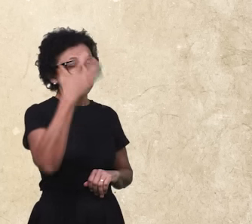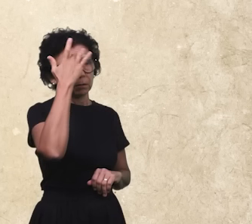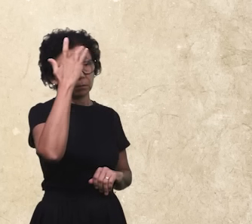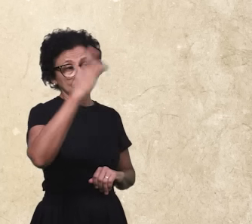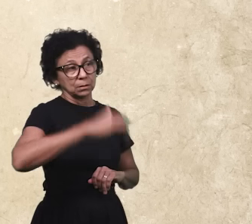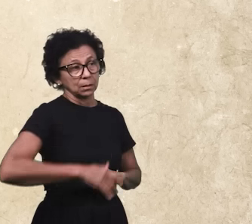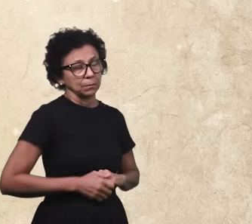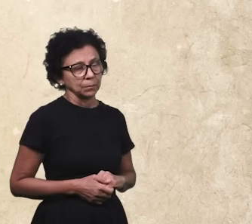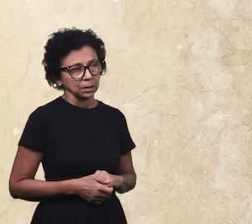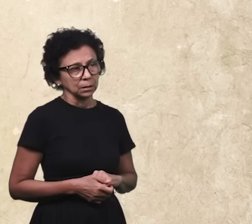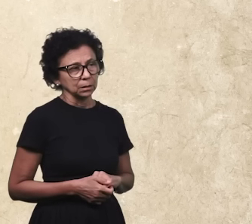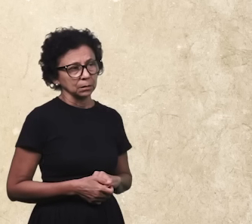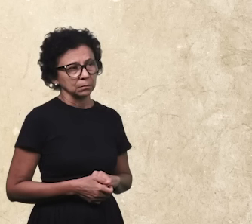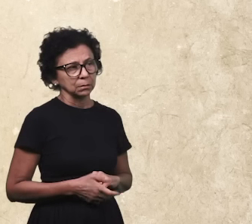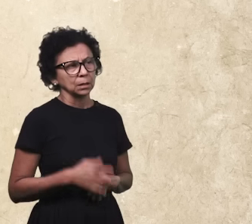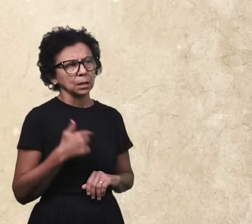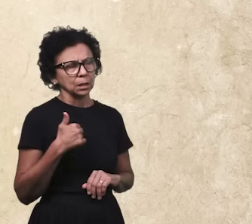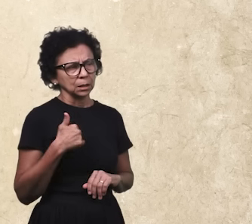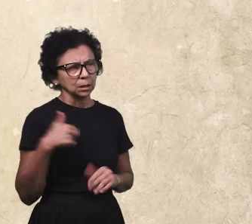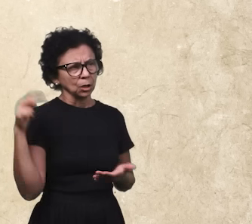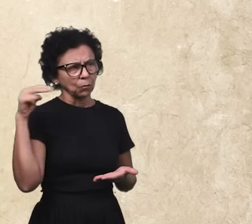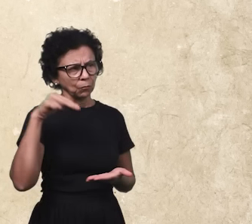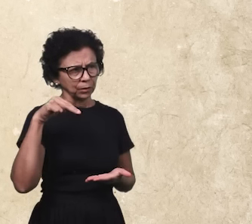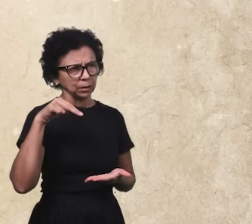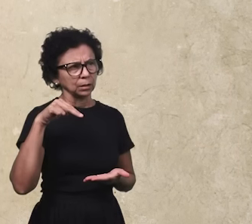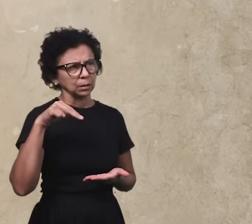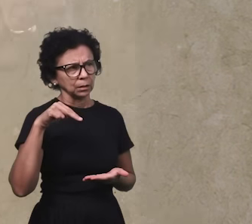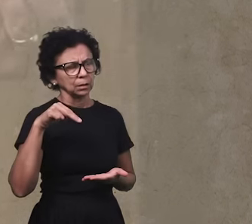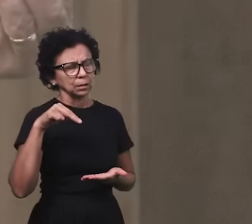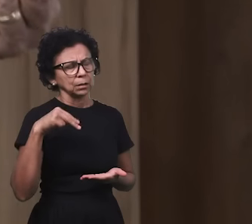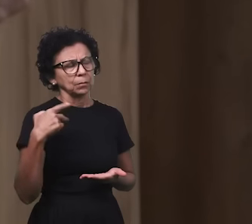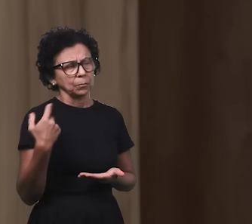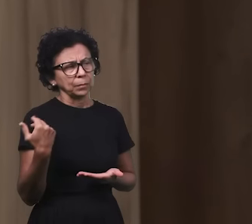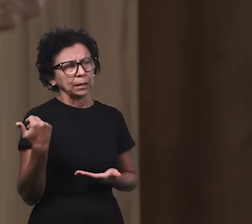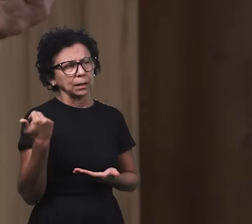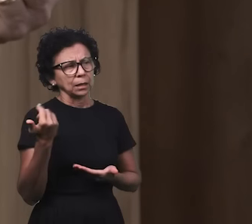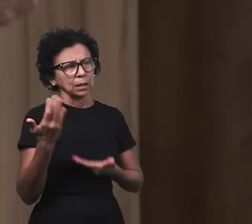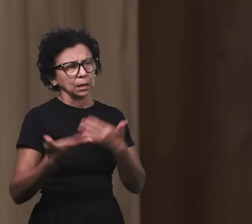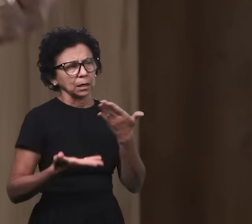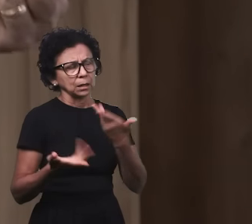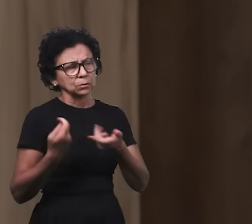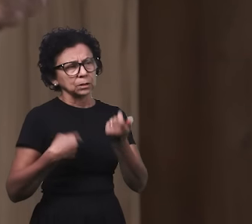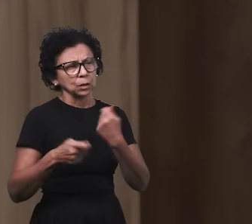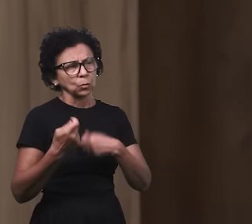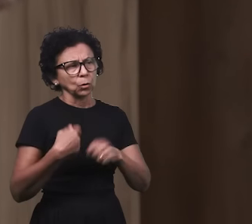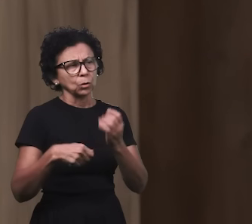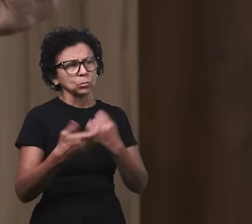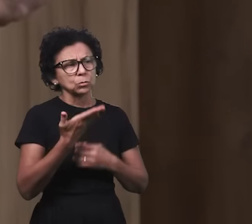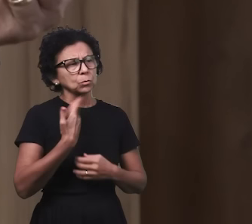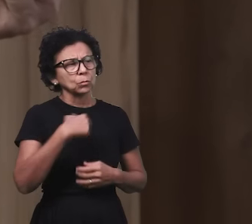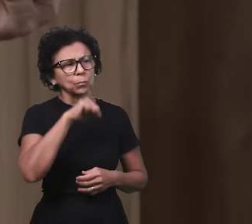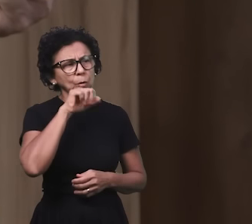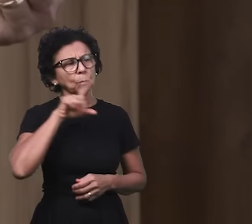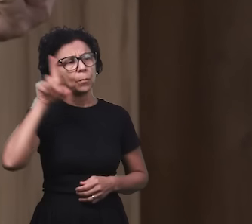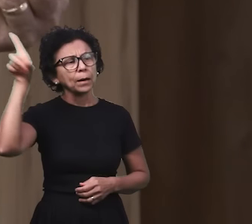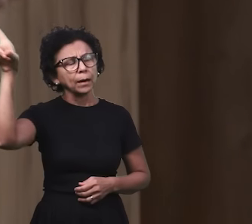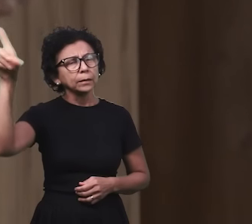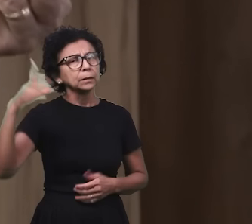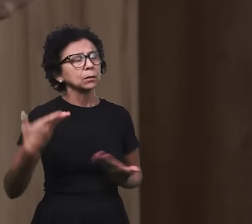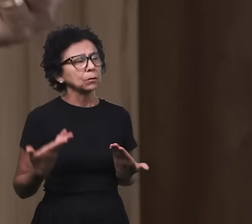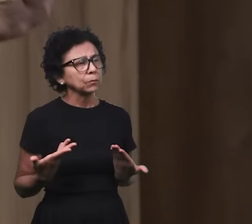que me convém tratar dos negócios de meu pai? Não é? Então ele estava ali tratando dos negócios